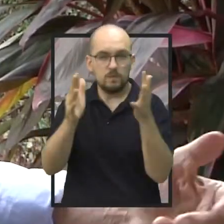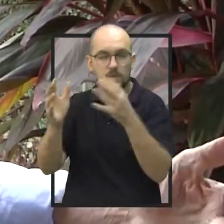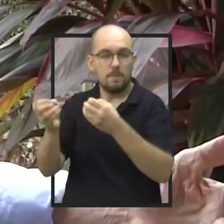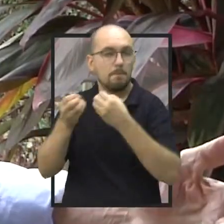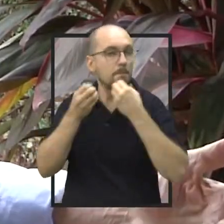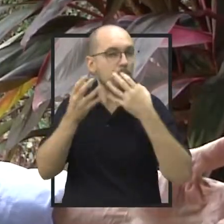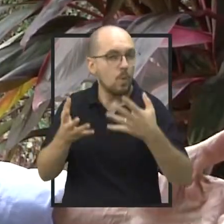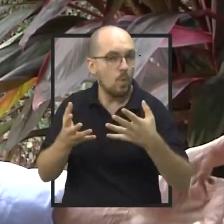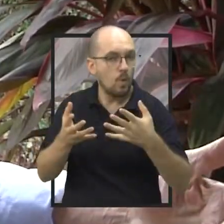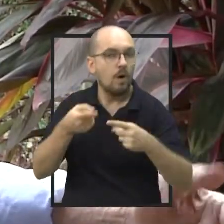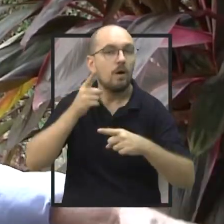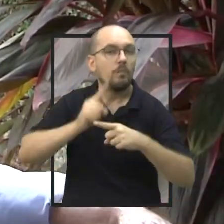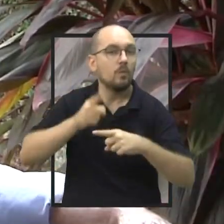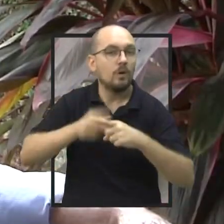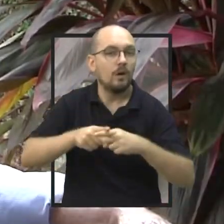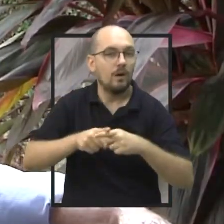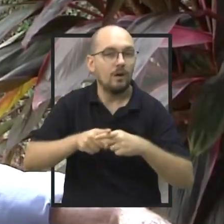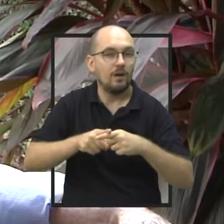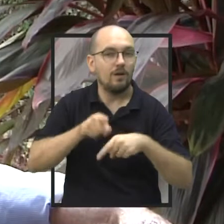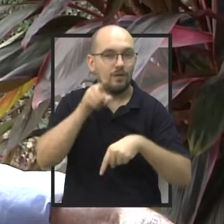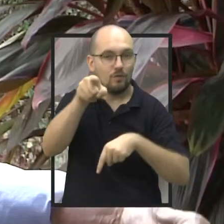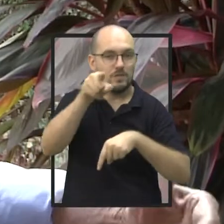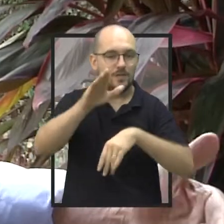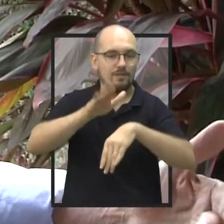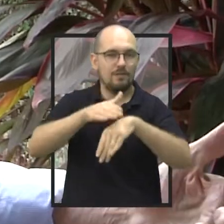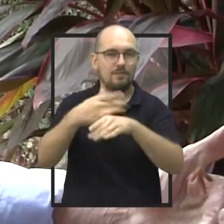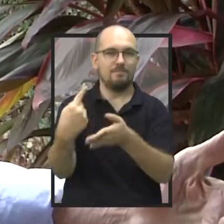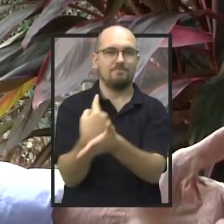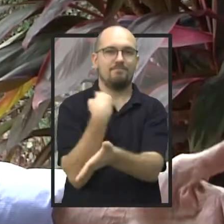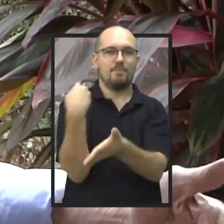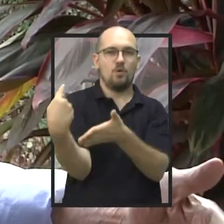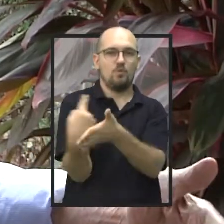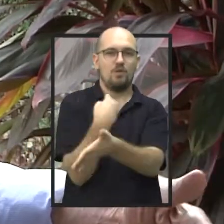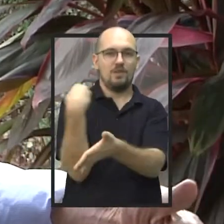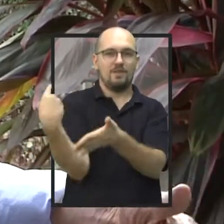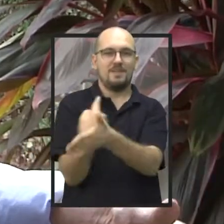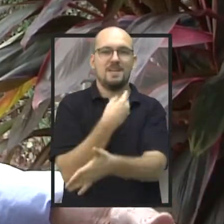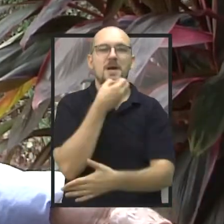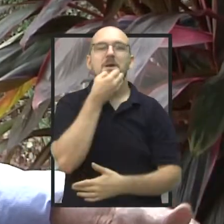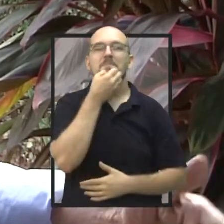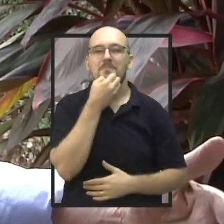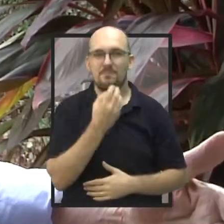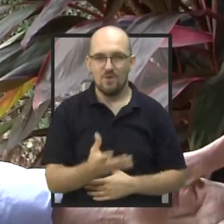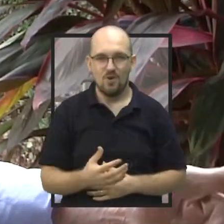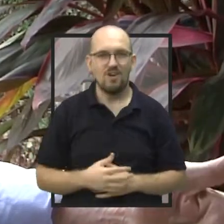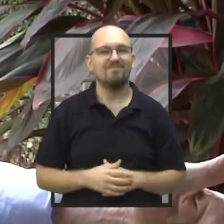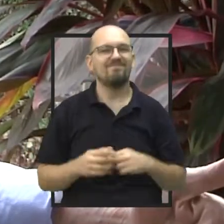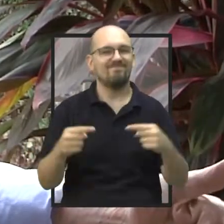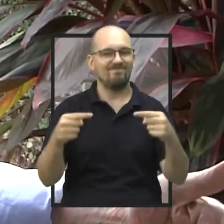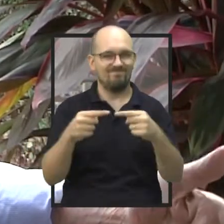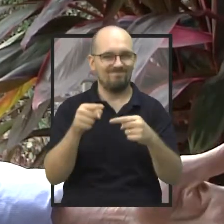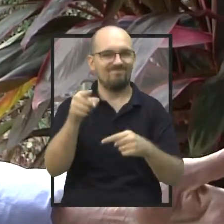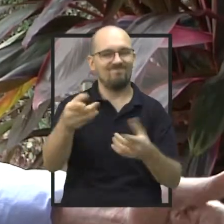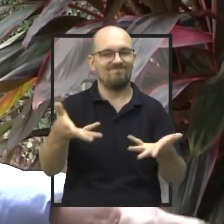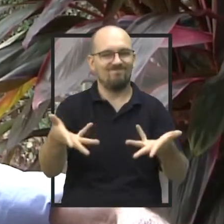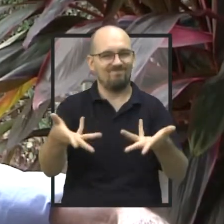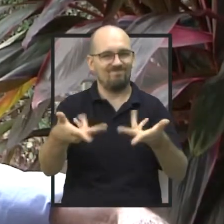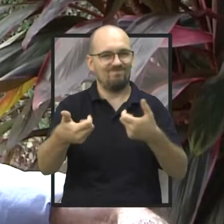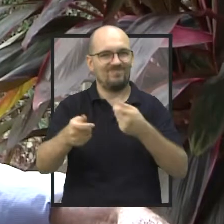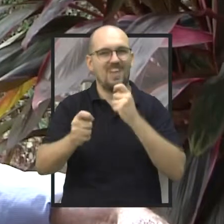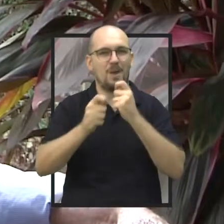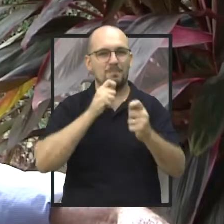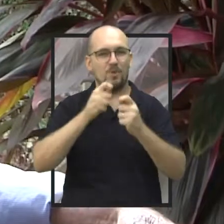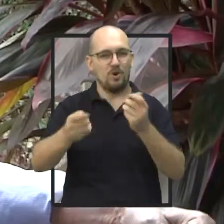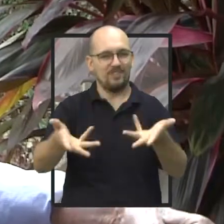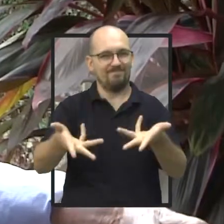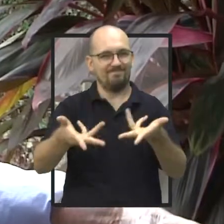que uma boa entrevista, ela só pode ser realizada através de um grande repórter.